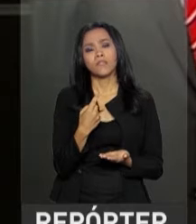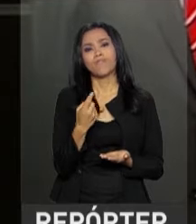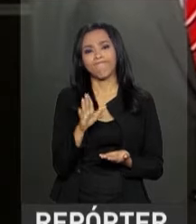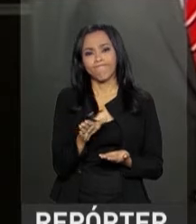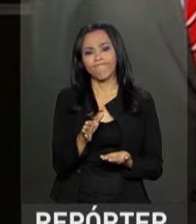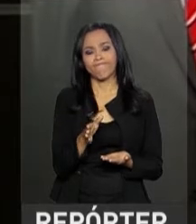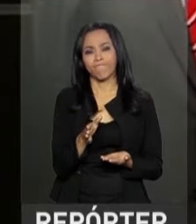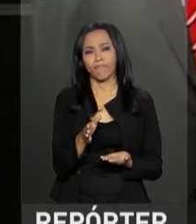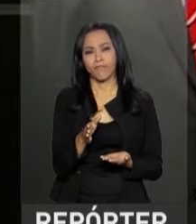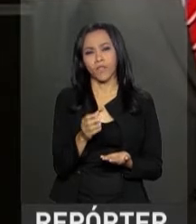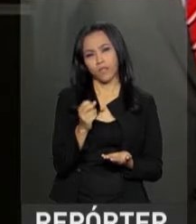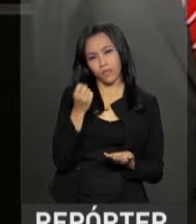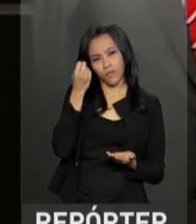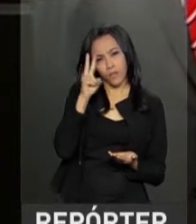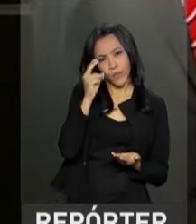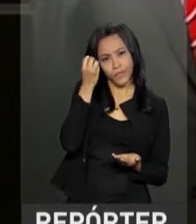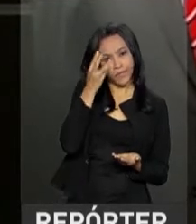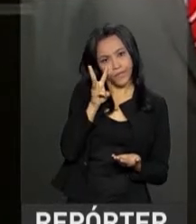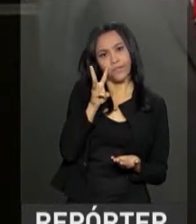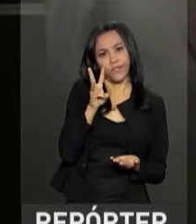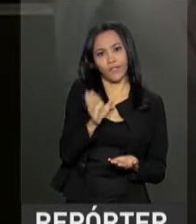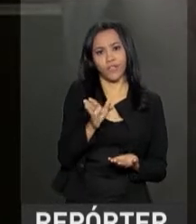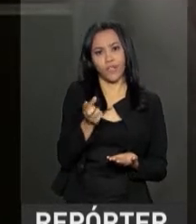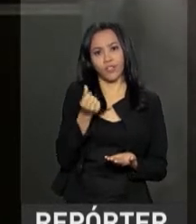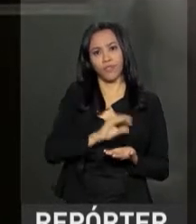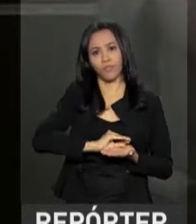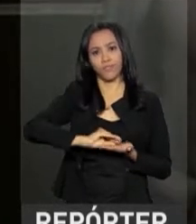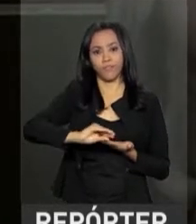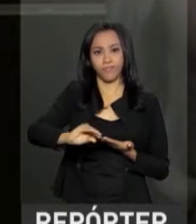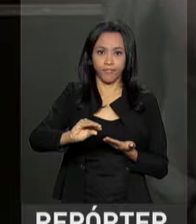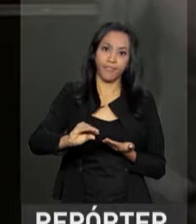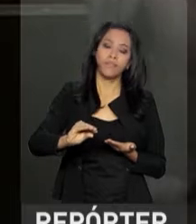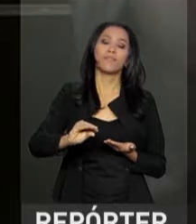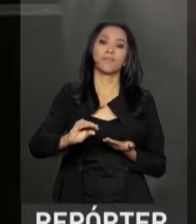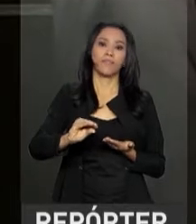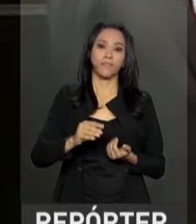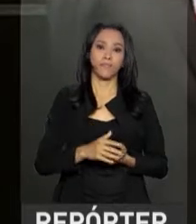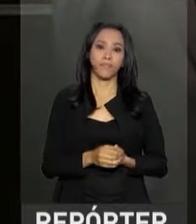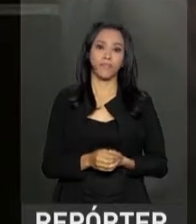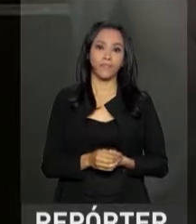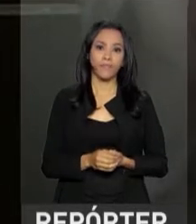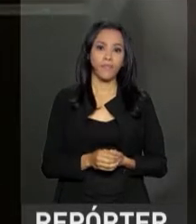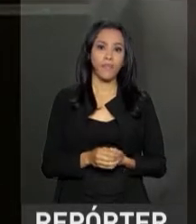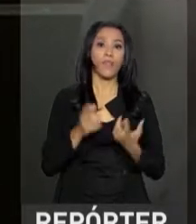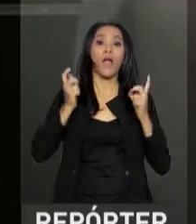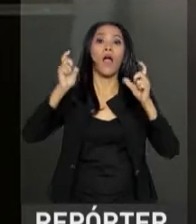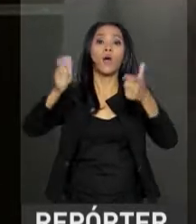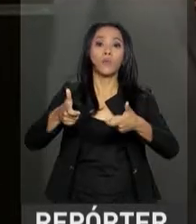nessas 23 dias nós estaremos já definindo a a alocação